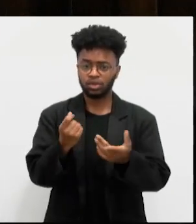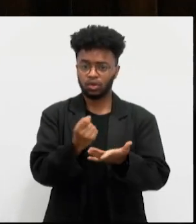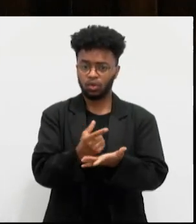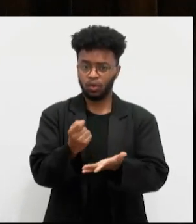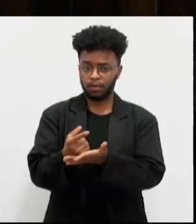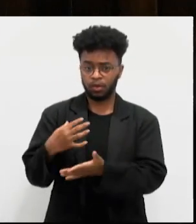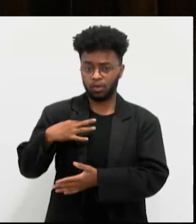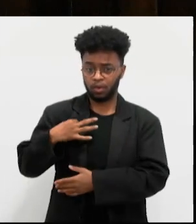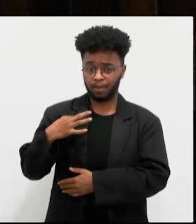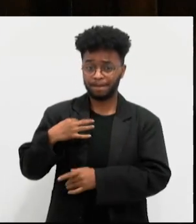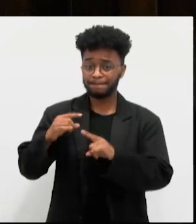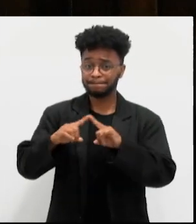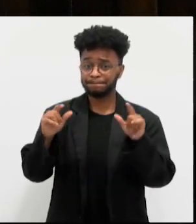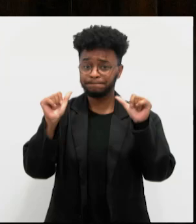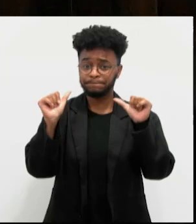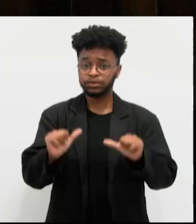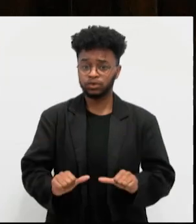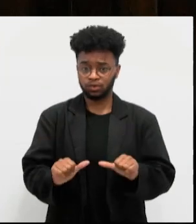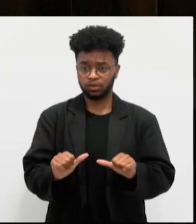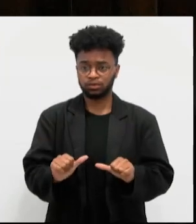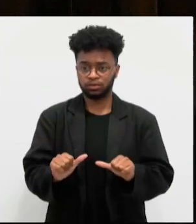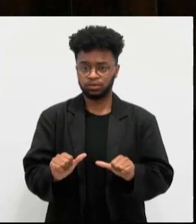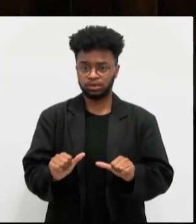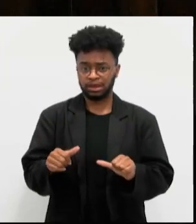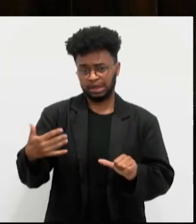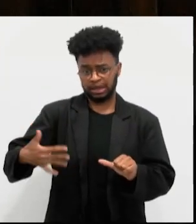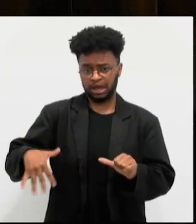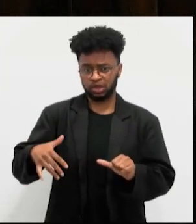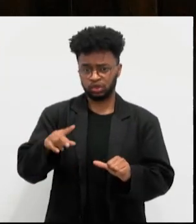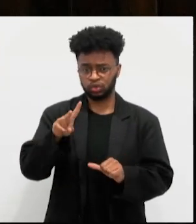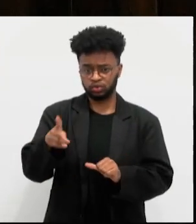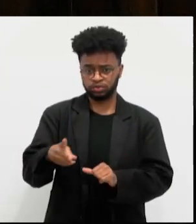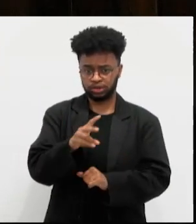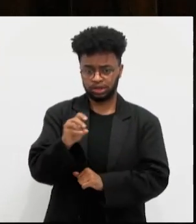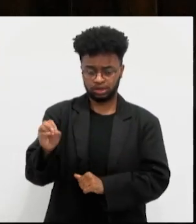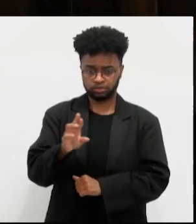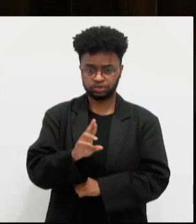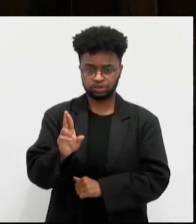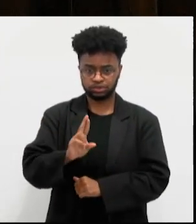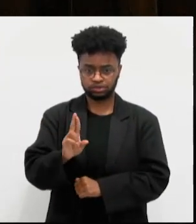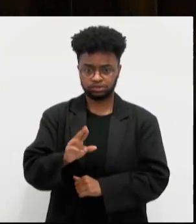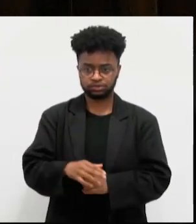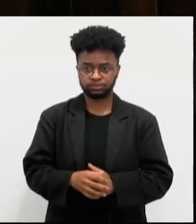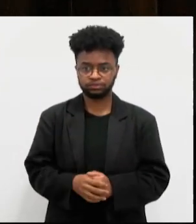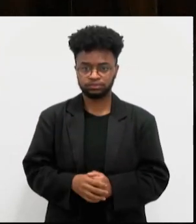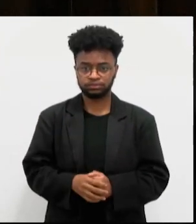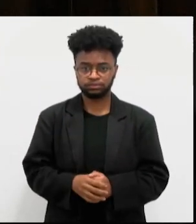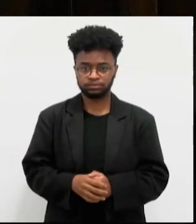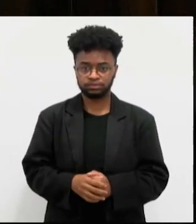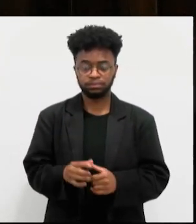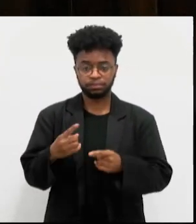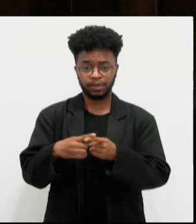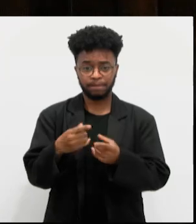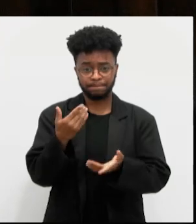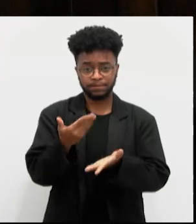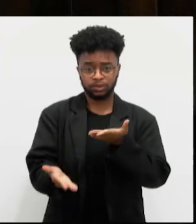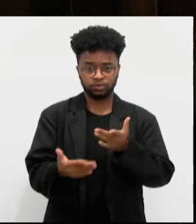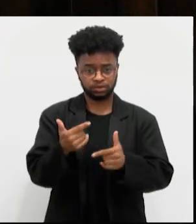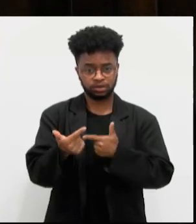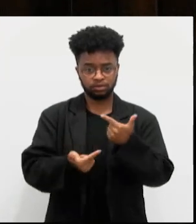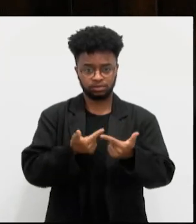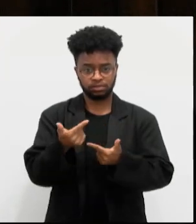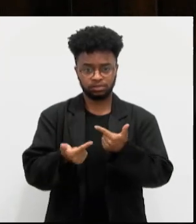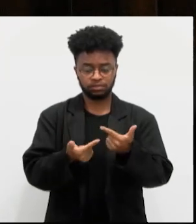mas pior do que comprar um enxoval, que deve custar mais de R$ 2.500, é ter perdido o emprego.